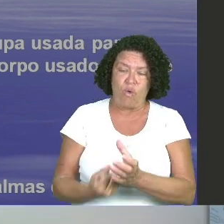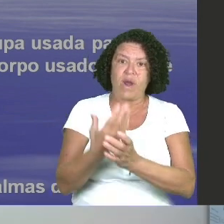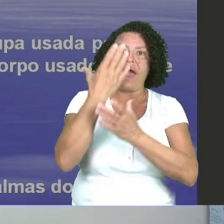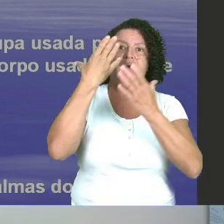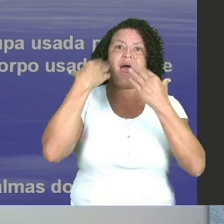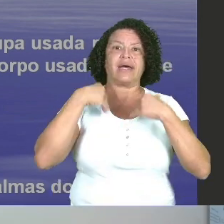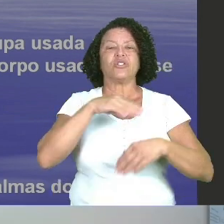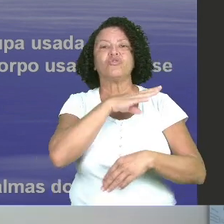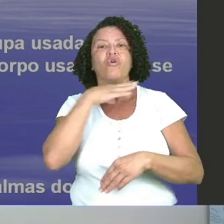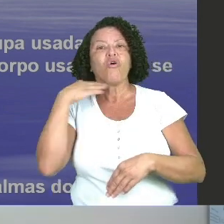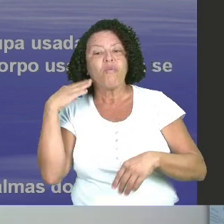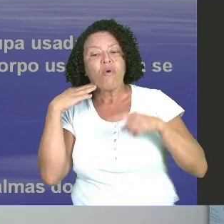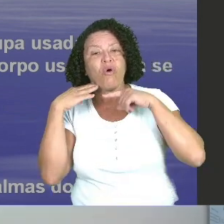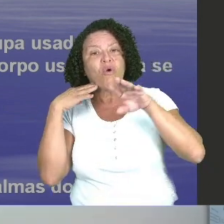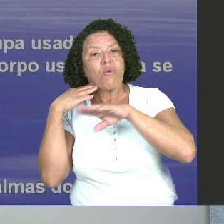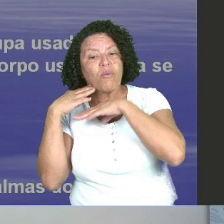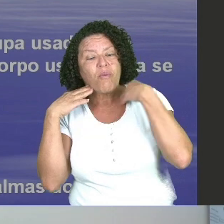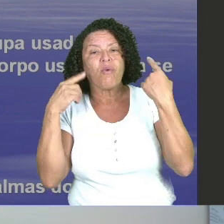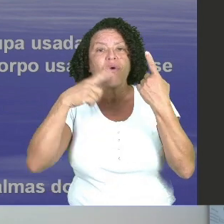mortos renascem ainda.